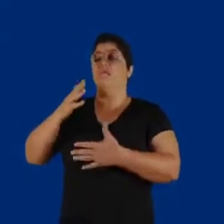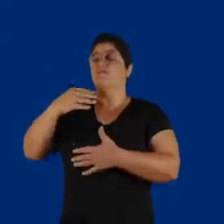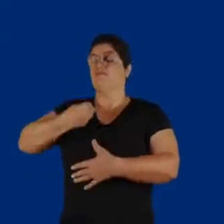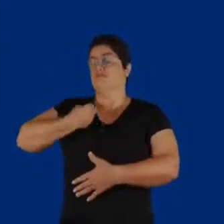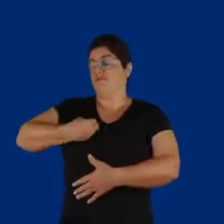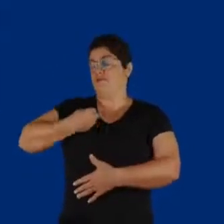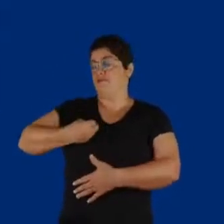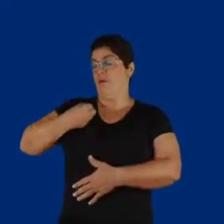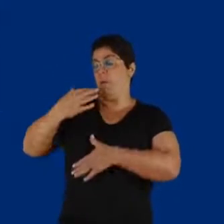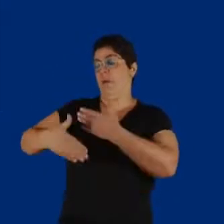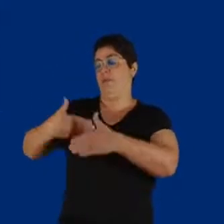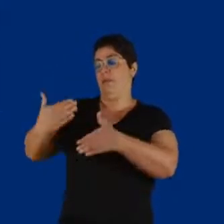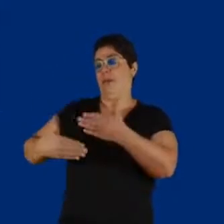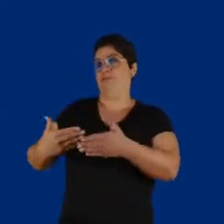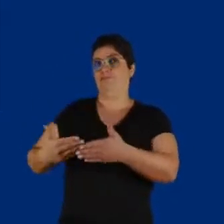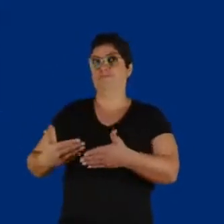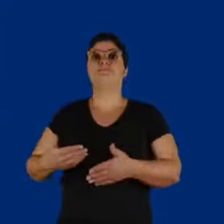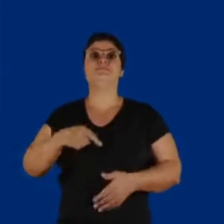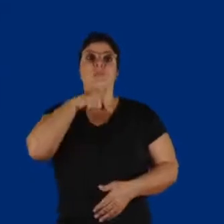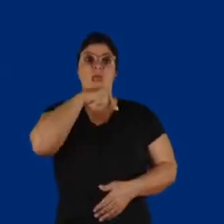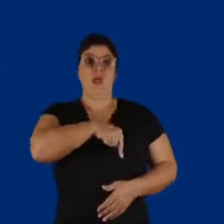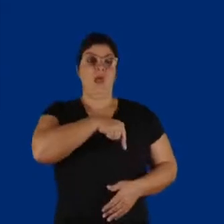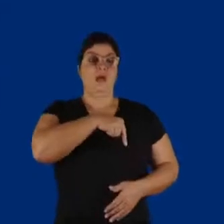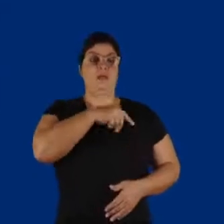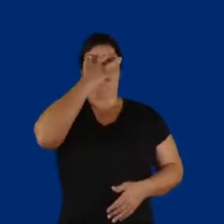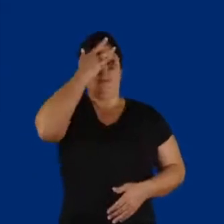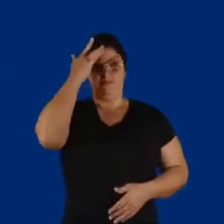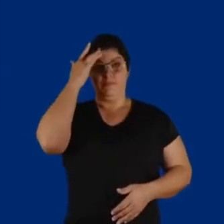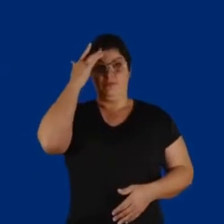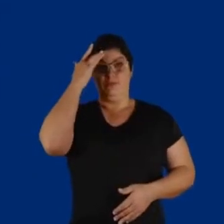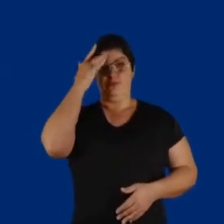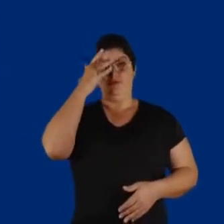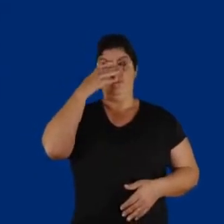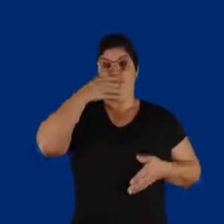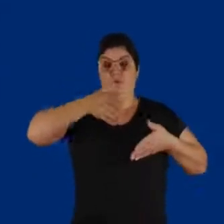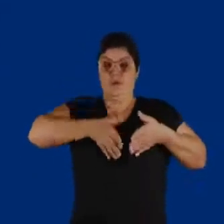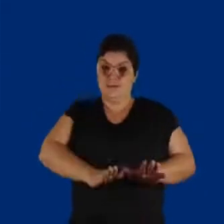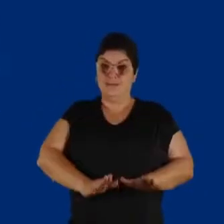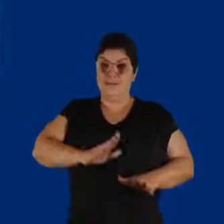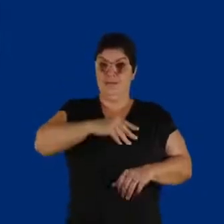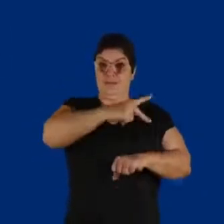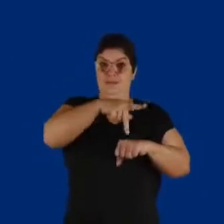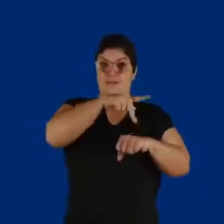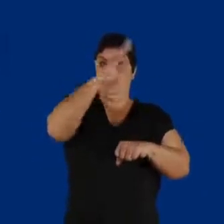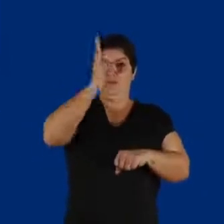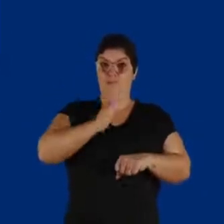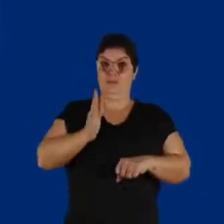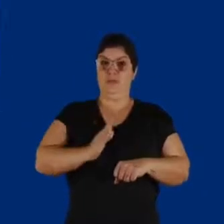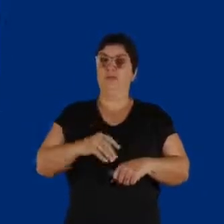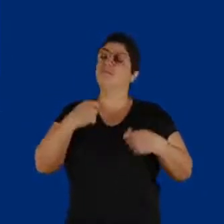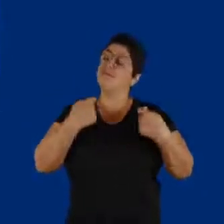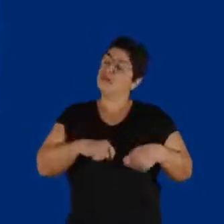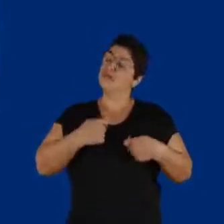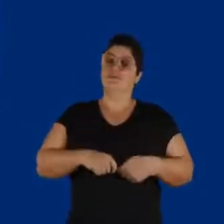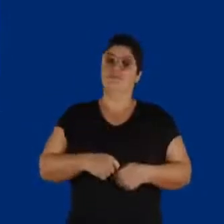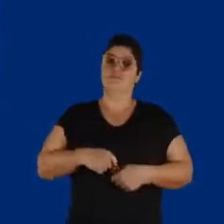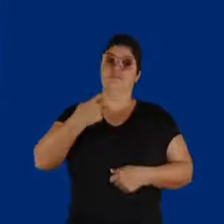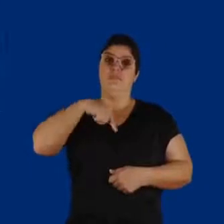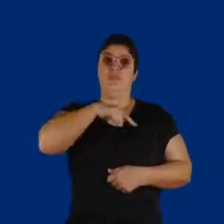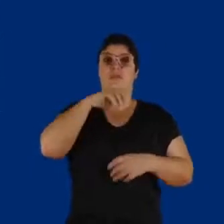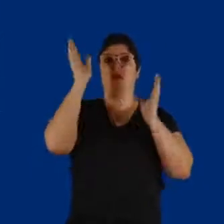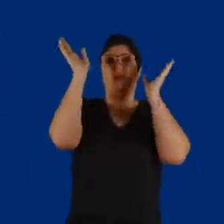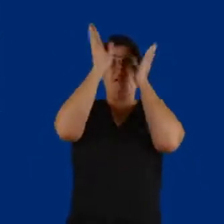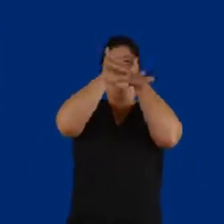isso é o que o brasileiro precisa. Vocês vejam que nós, brasileiros, estamos perdidos em muita gente falando muita coisa,